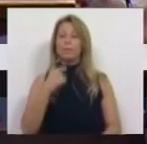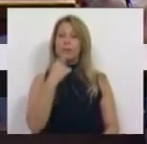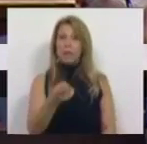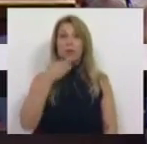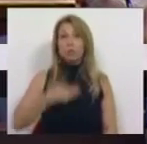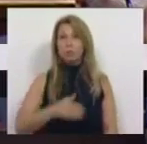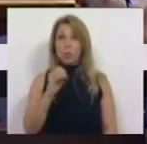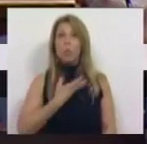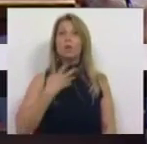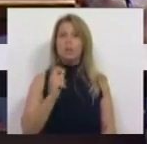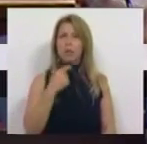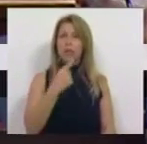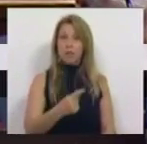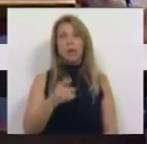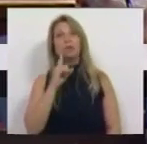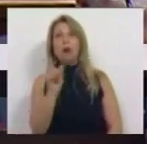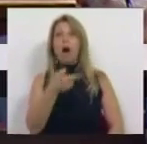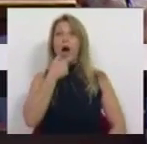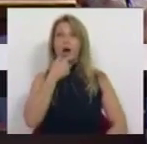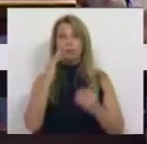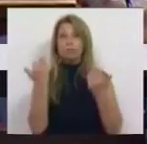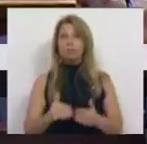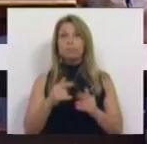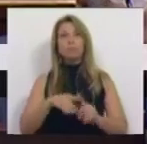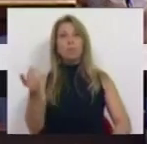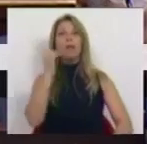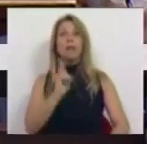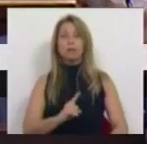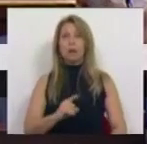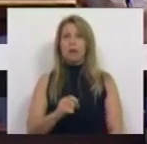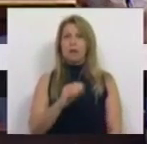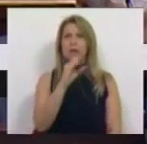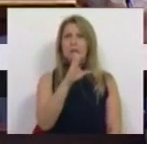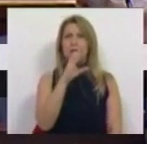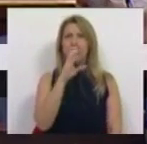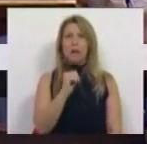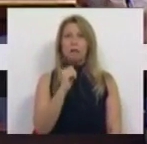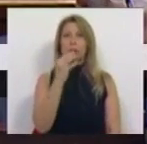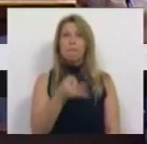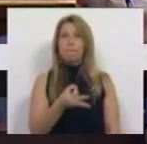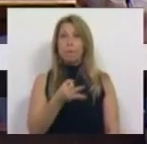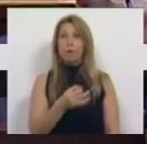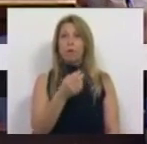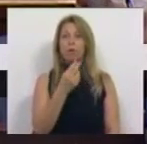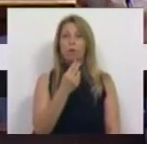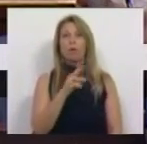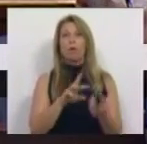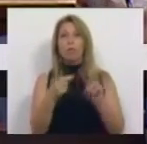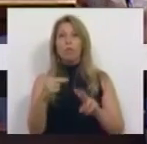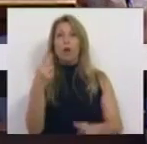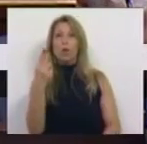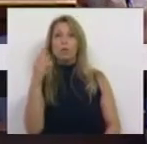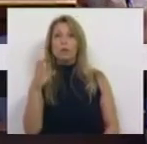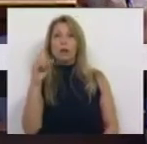OCDE, que se estabeleça uma data a partir da qual os CSPs são transformadas em